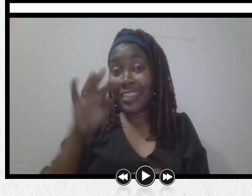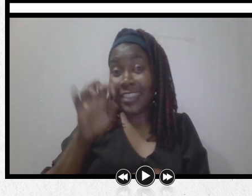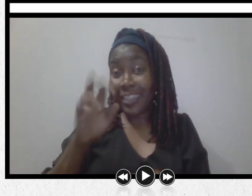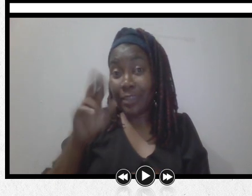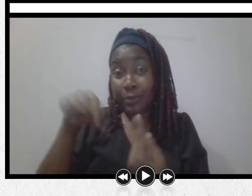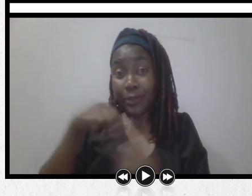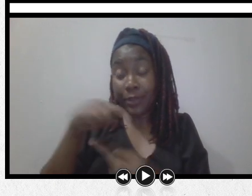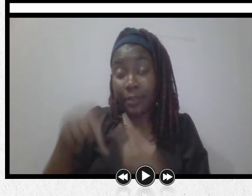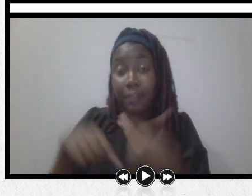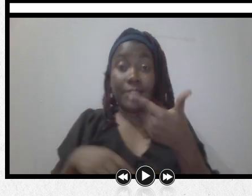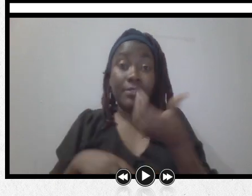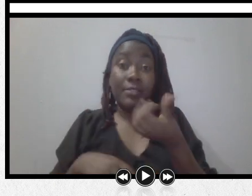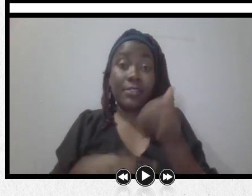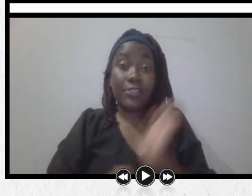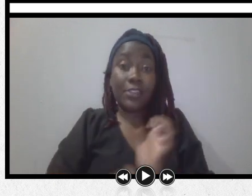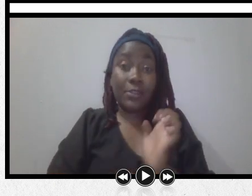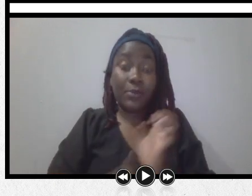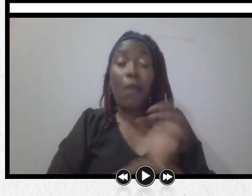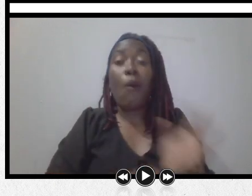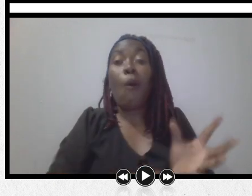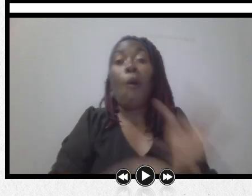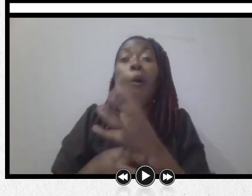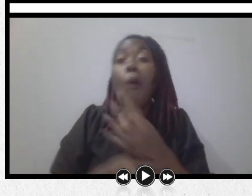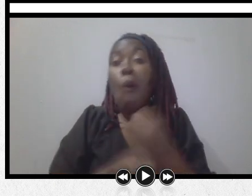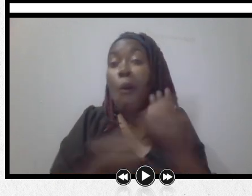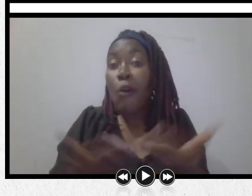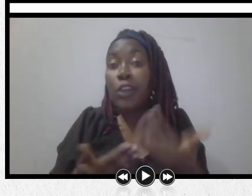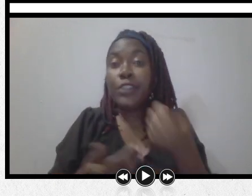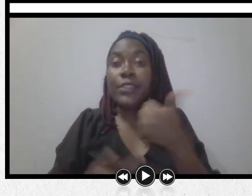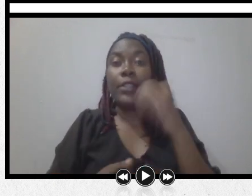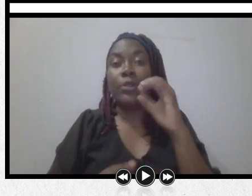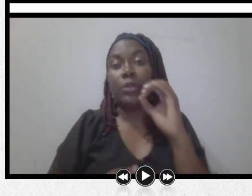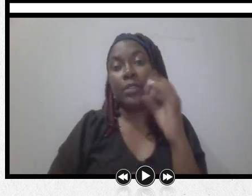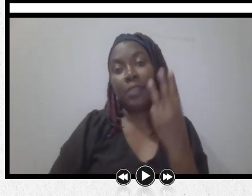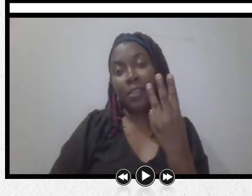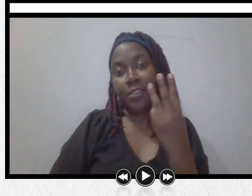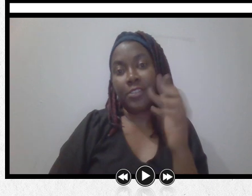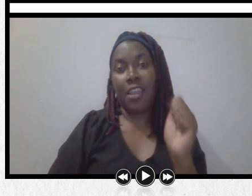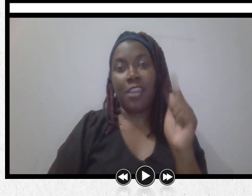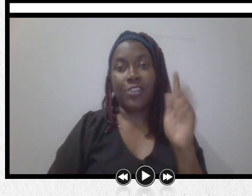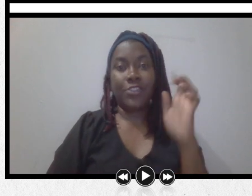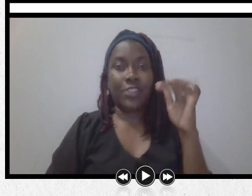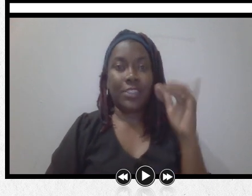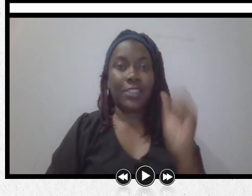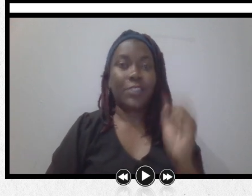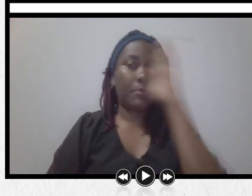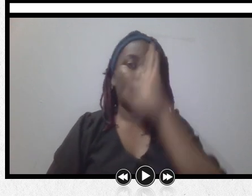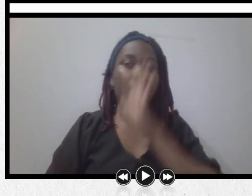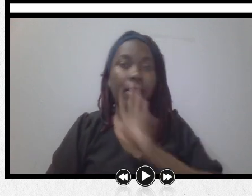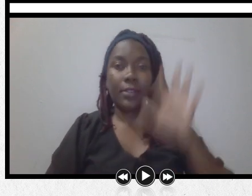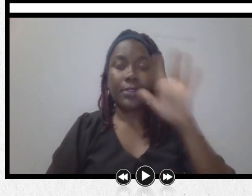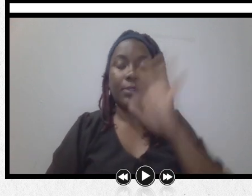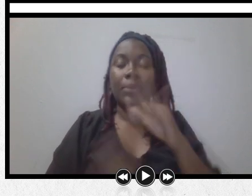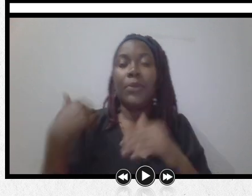e 26 estaduais, totalizando hoje 103 agências reguladoras por todo o Brasil. Trago aqui